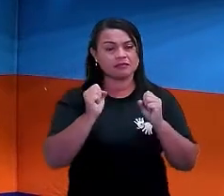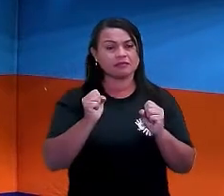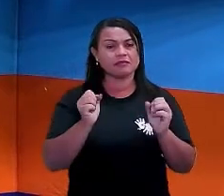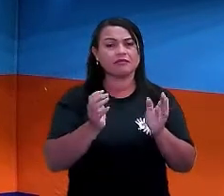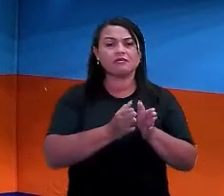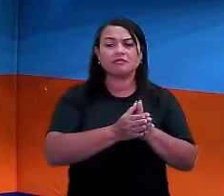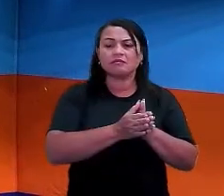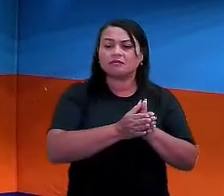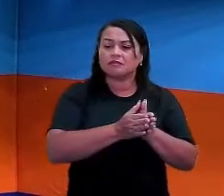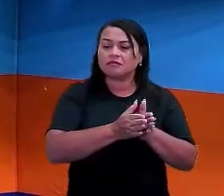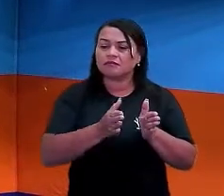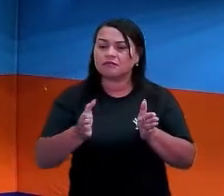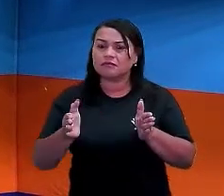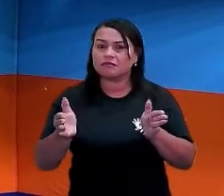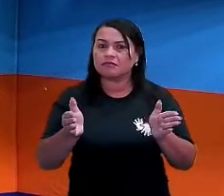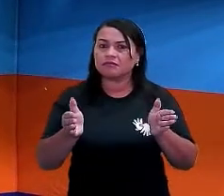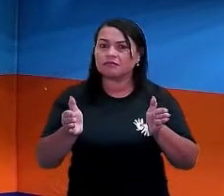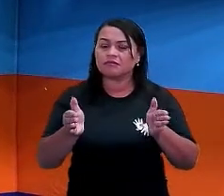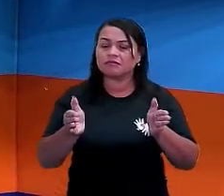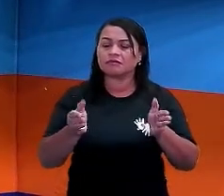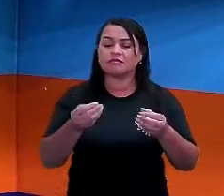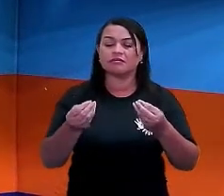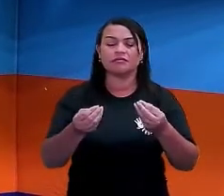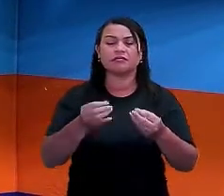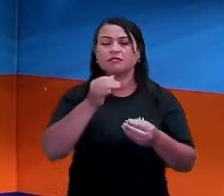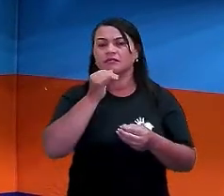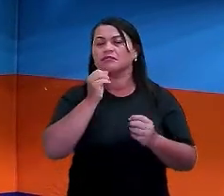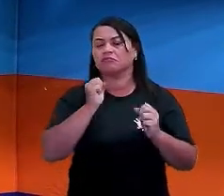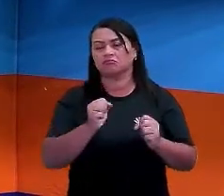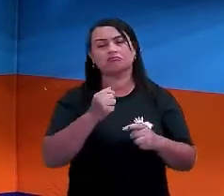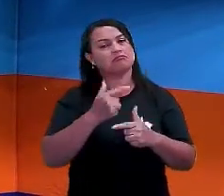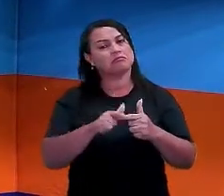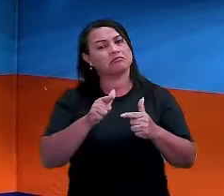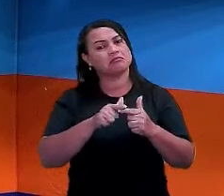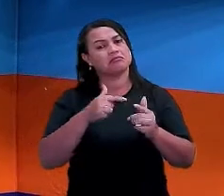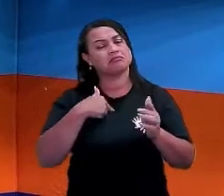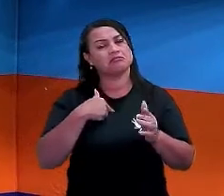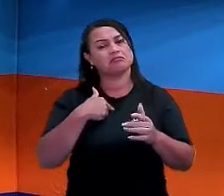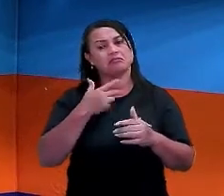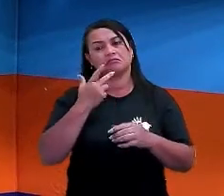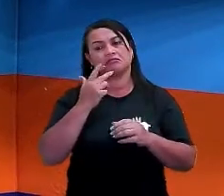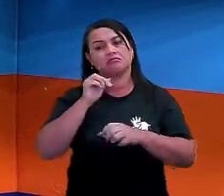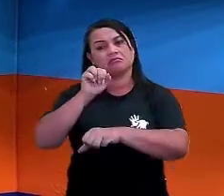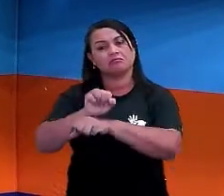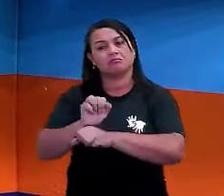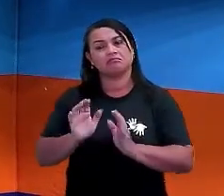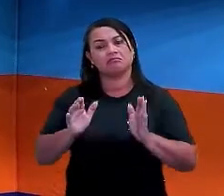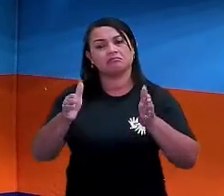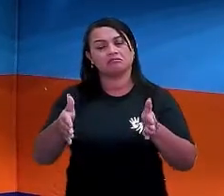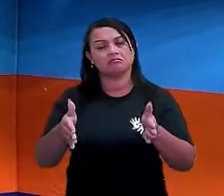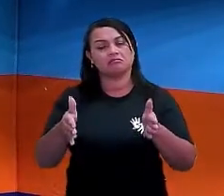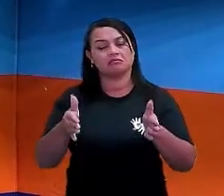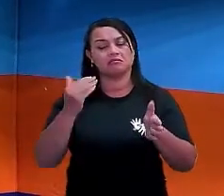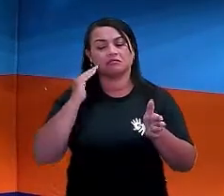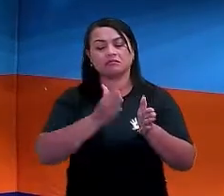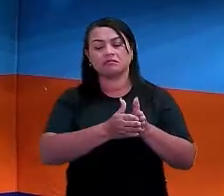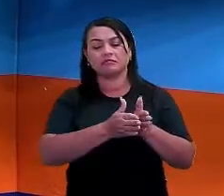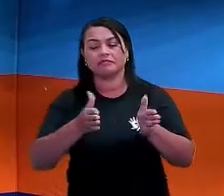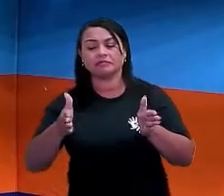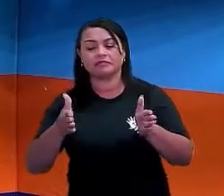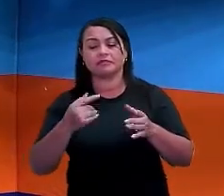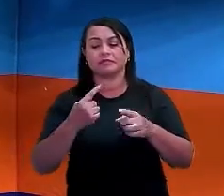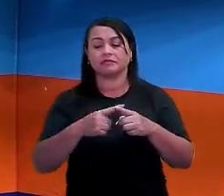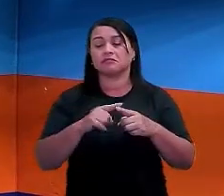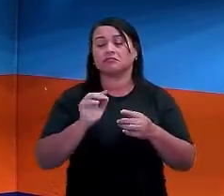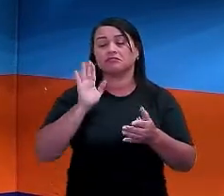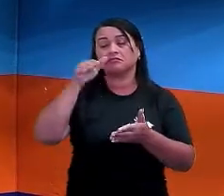sequência? Então, podem ter problemas em que eu vou limitar. E o último termo dessa sequência eu vou chamar de AN, porque